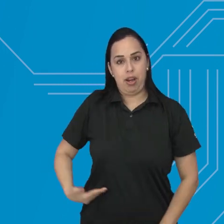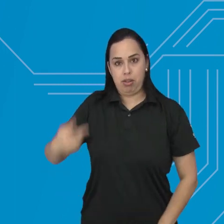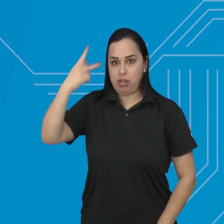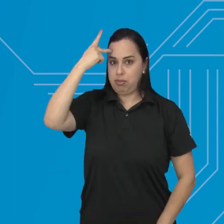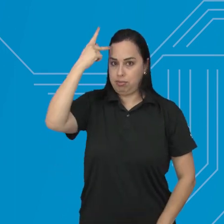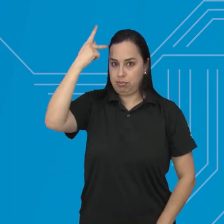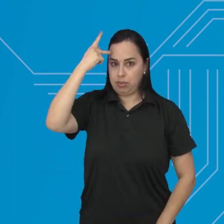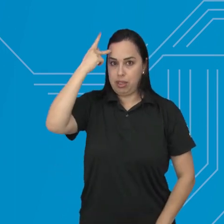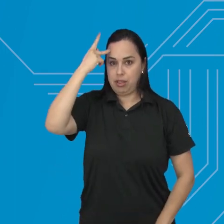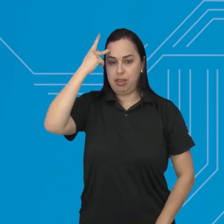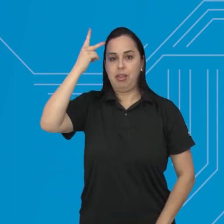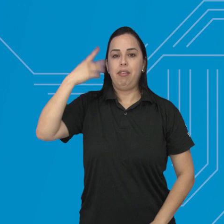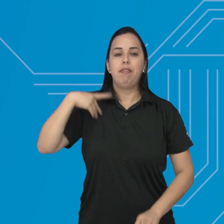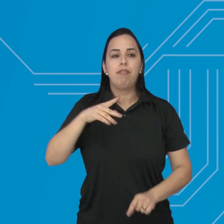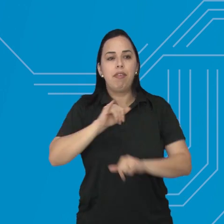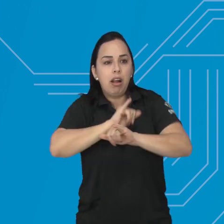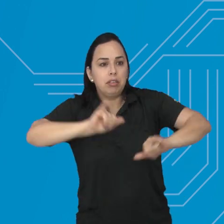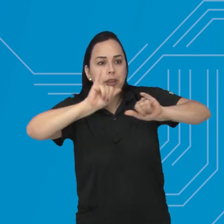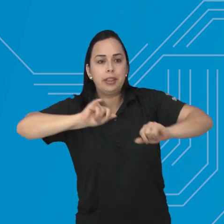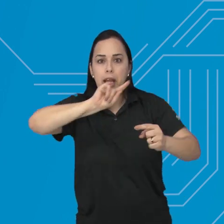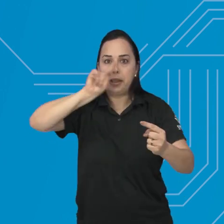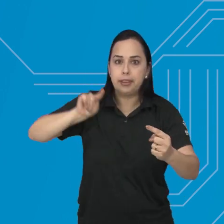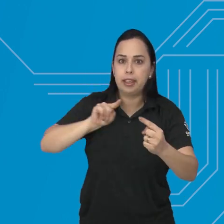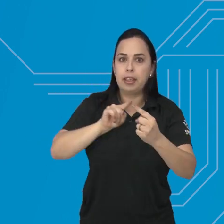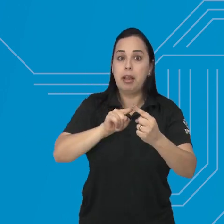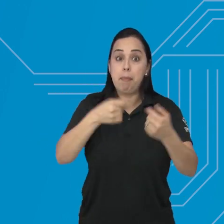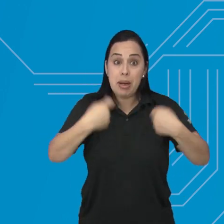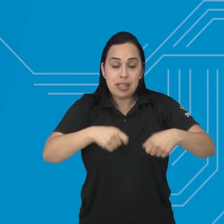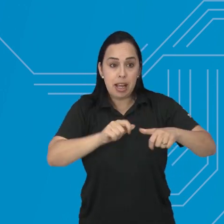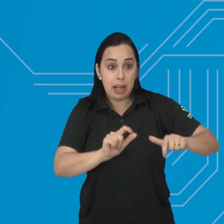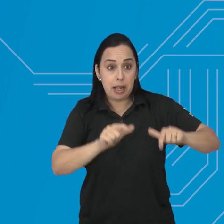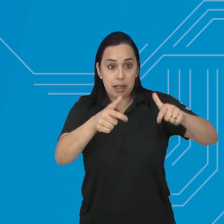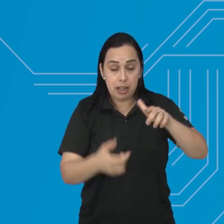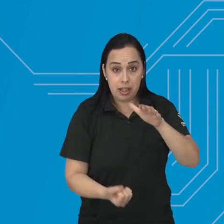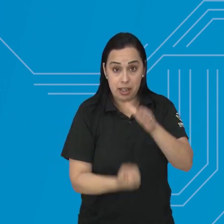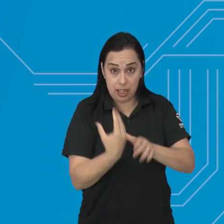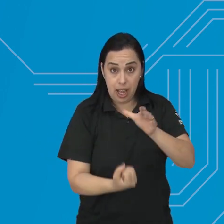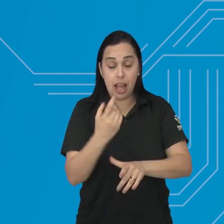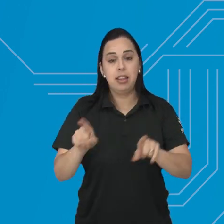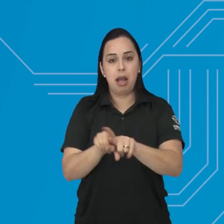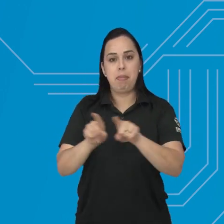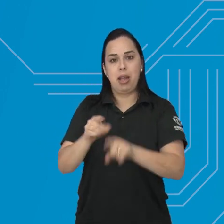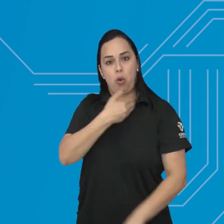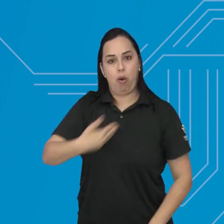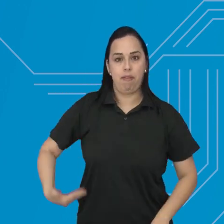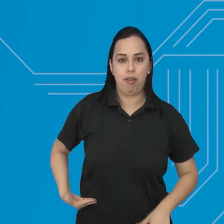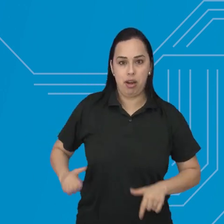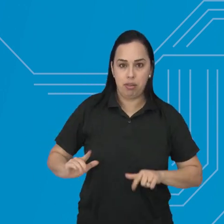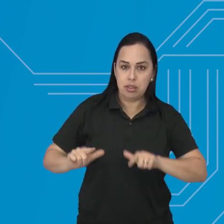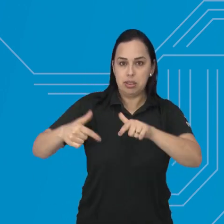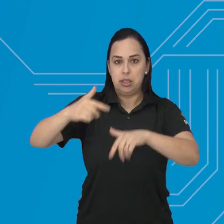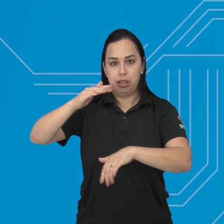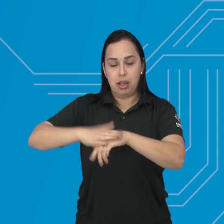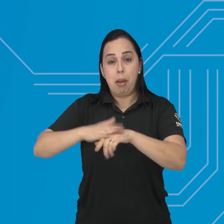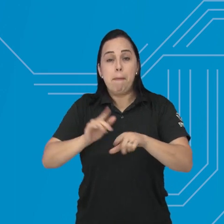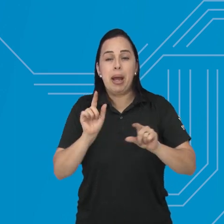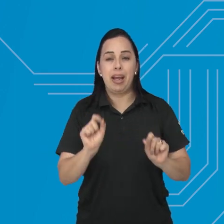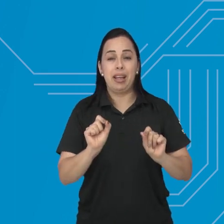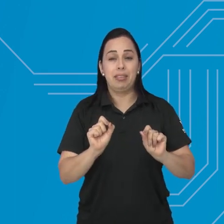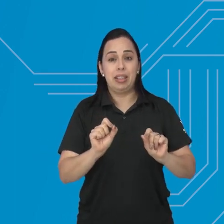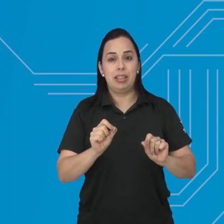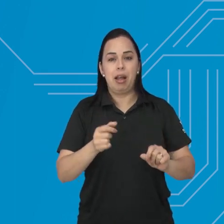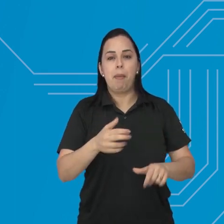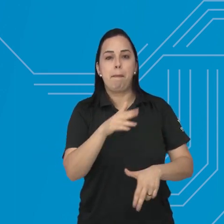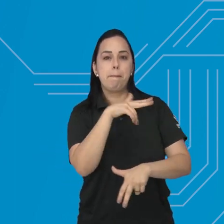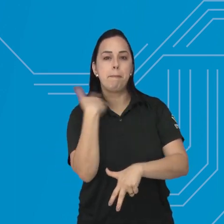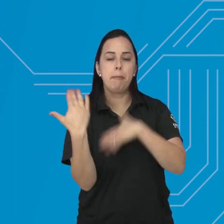Paulo estipulou uma meta para que as cidades paulistas criassem ações e políticas públicas com o objetivo de reduzir as mortes